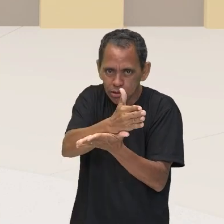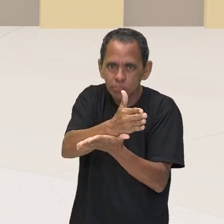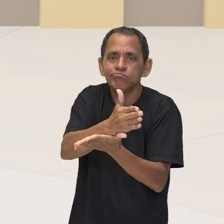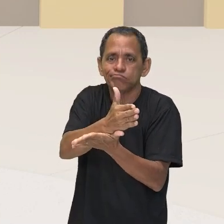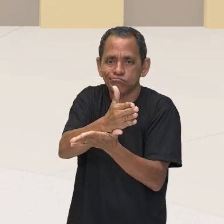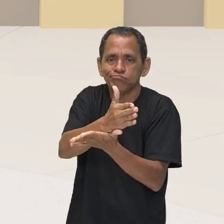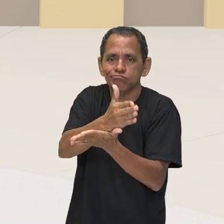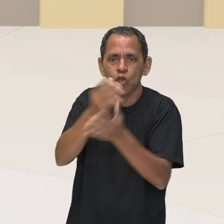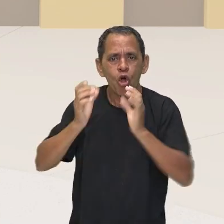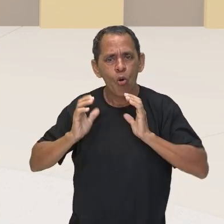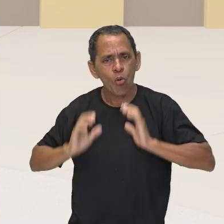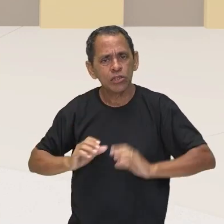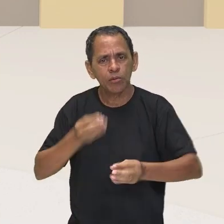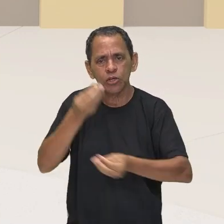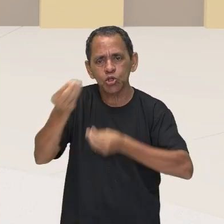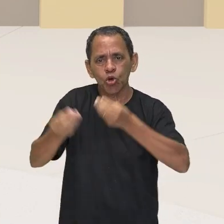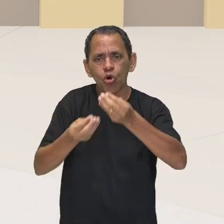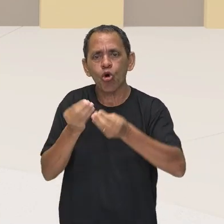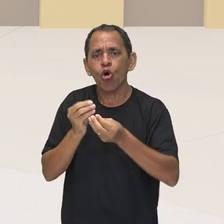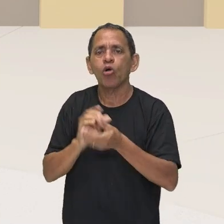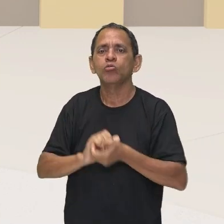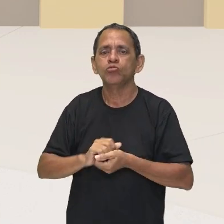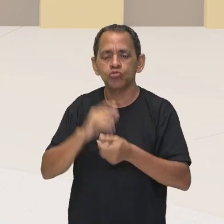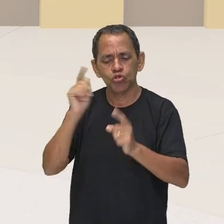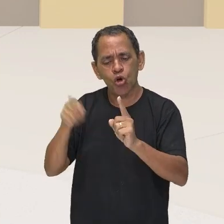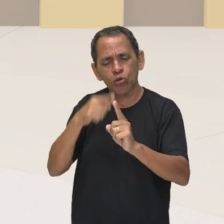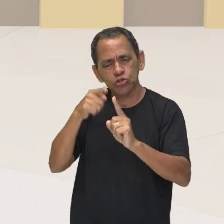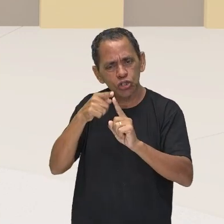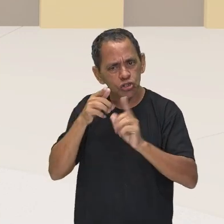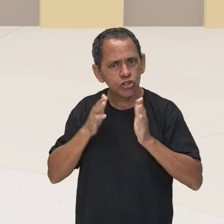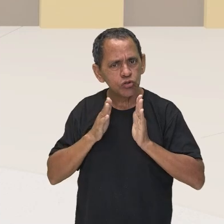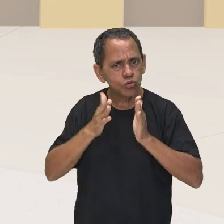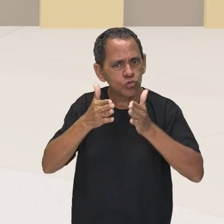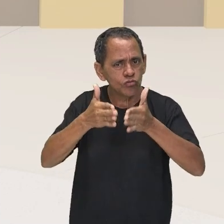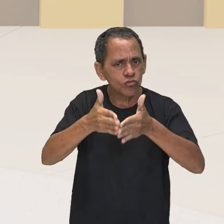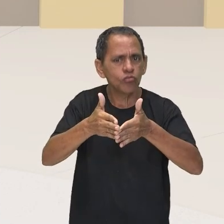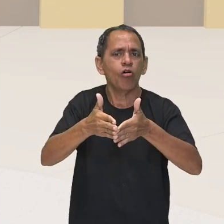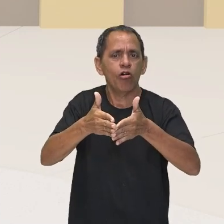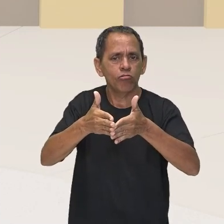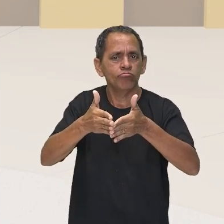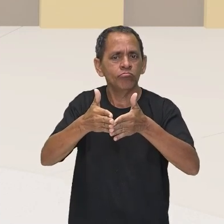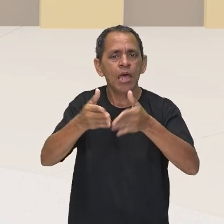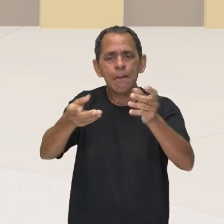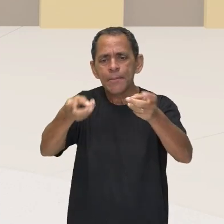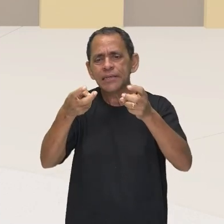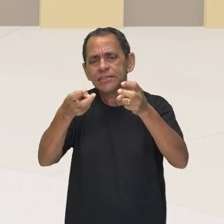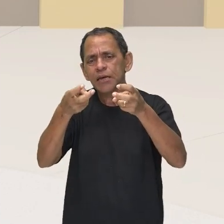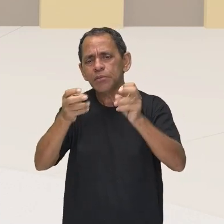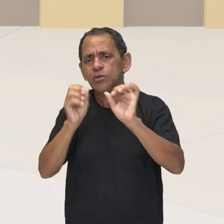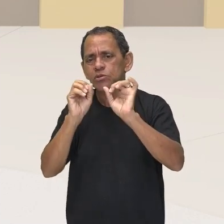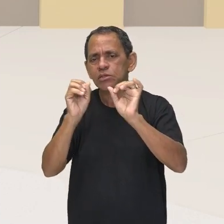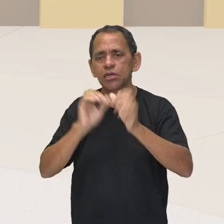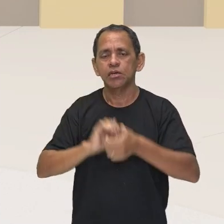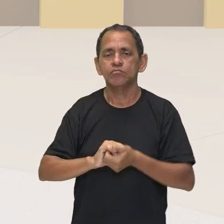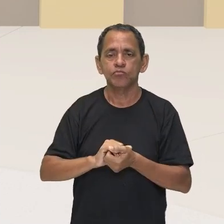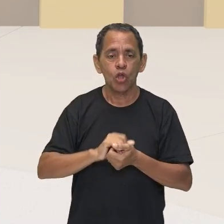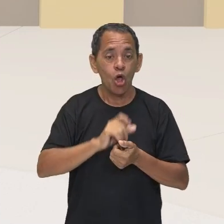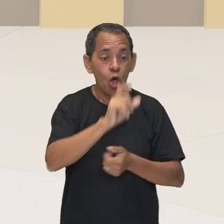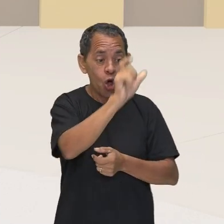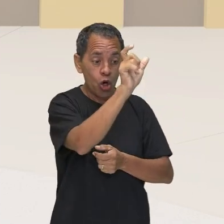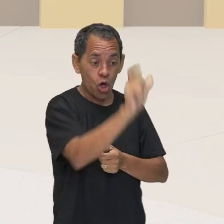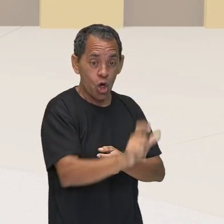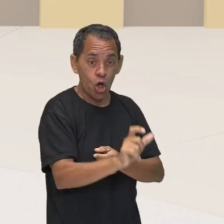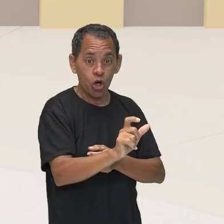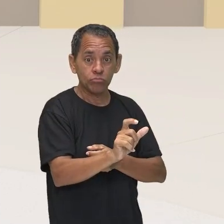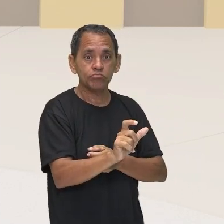relacionados com o cumprimento de objetivos. Então, a gente percebe aqui que a motivação, ela